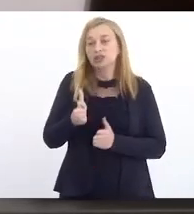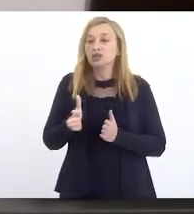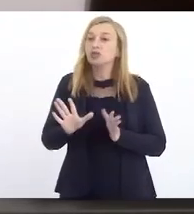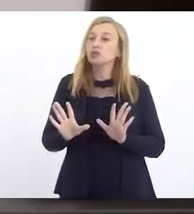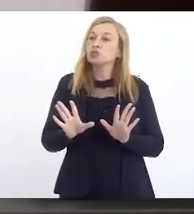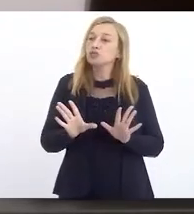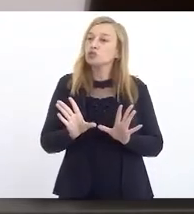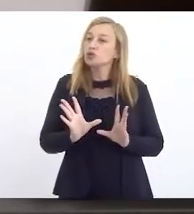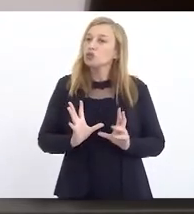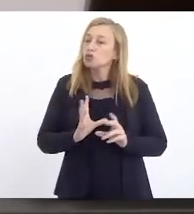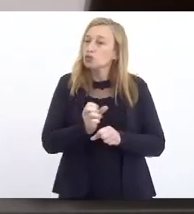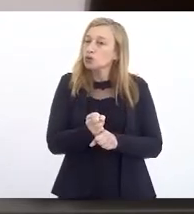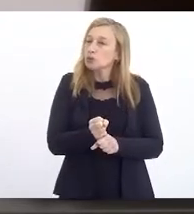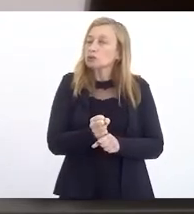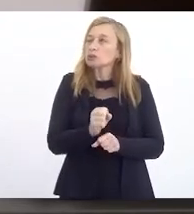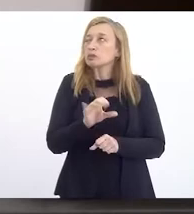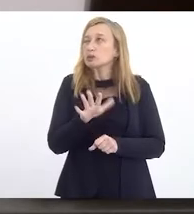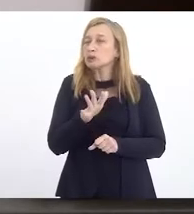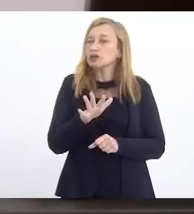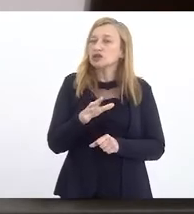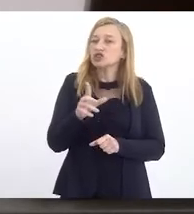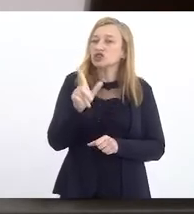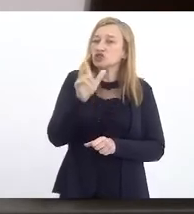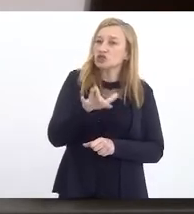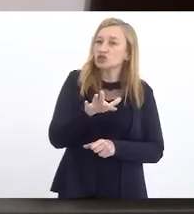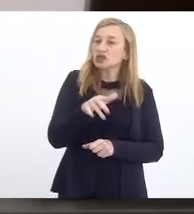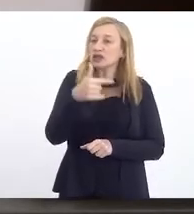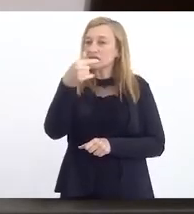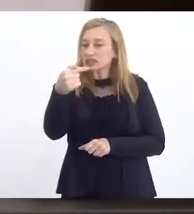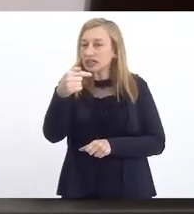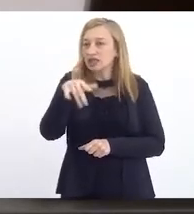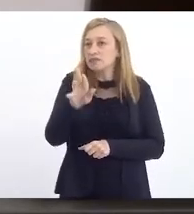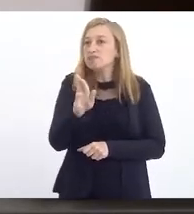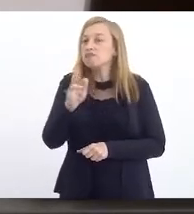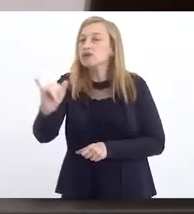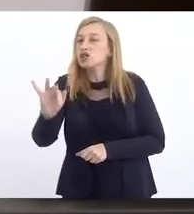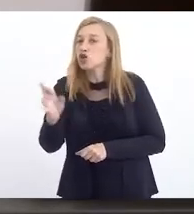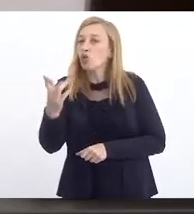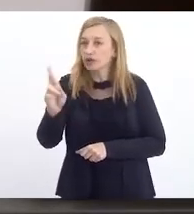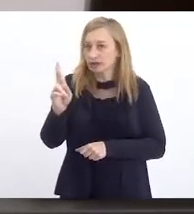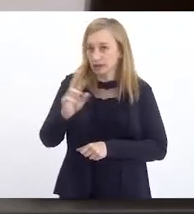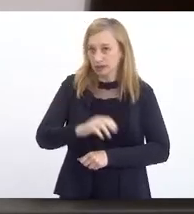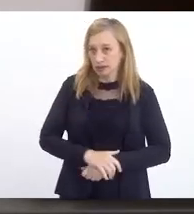redonda, teríamos aí uma diferença de 7 bilhões.